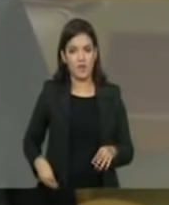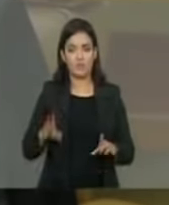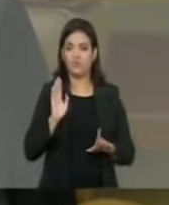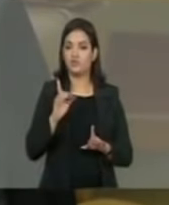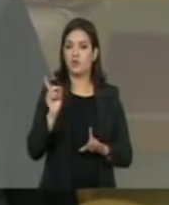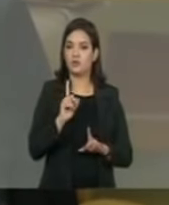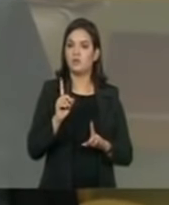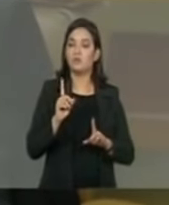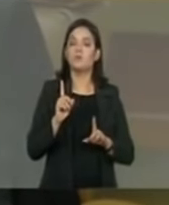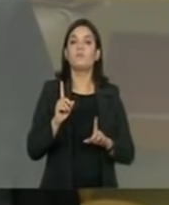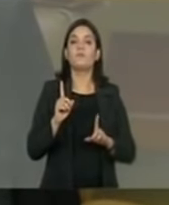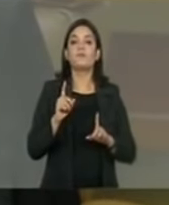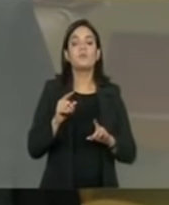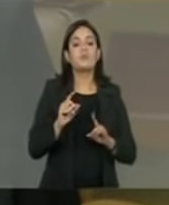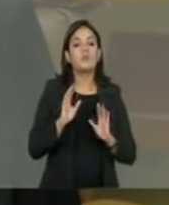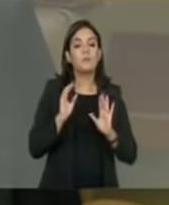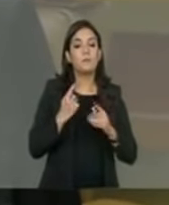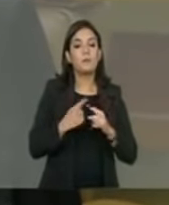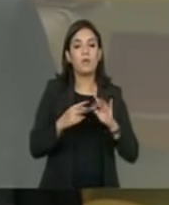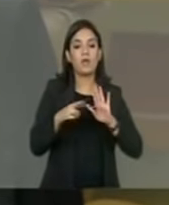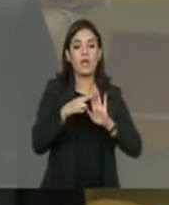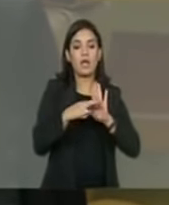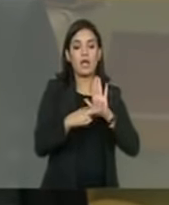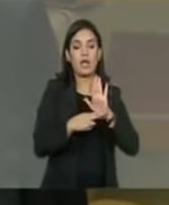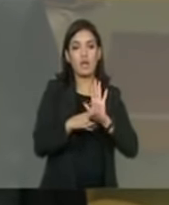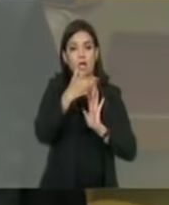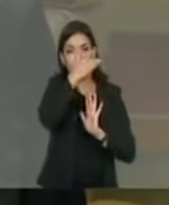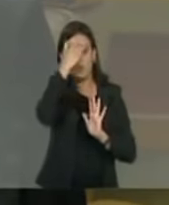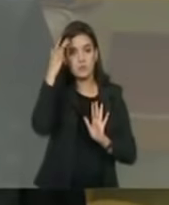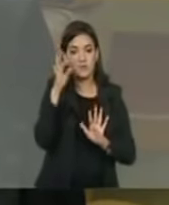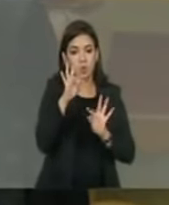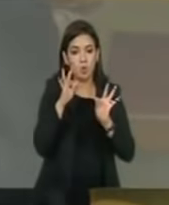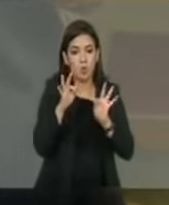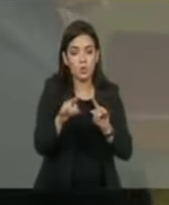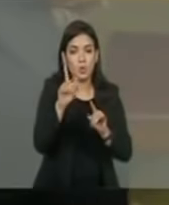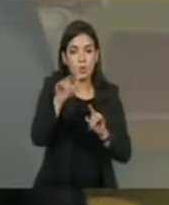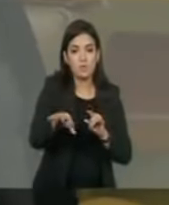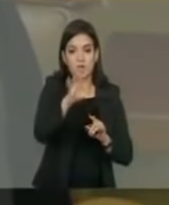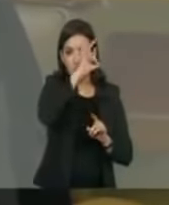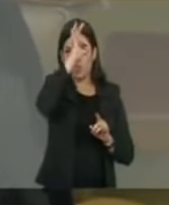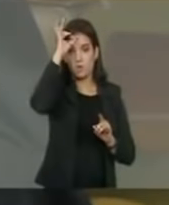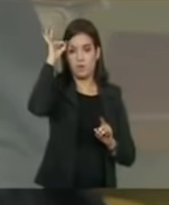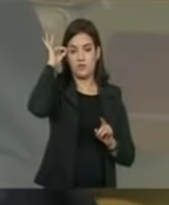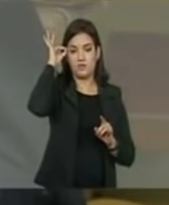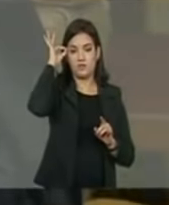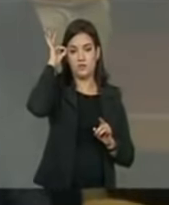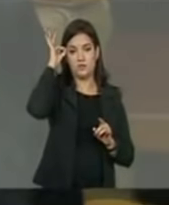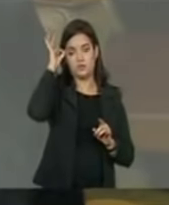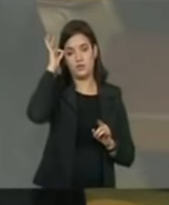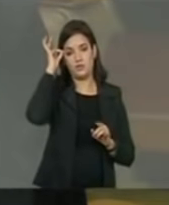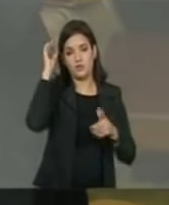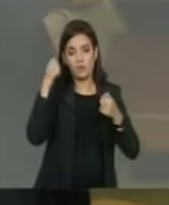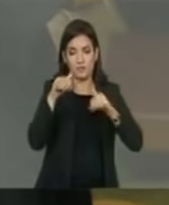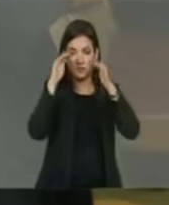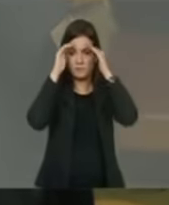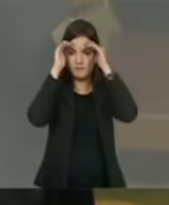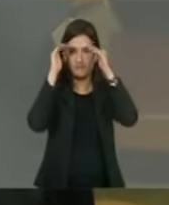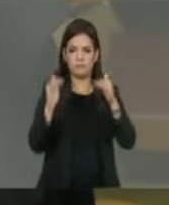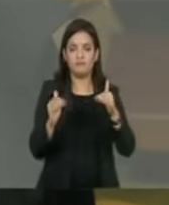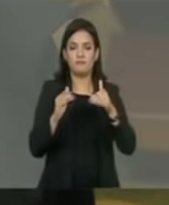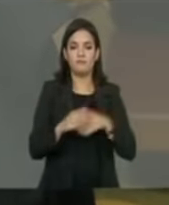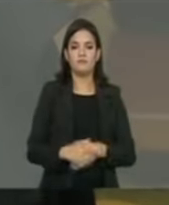impõe desse modo ao poder público o dever de tratamento que ele não pode desrespeitar a